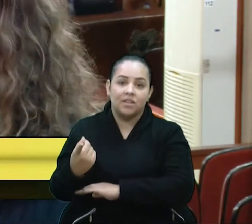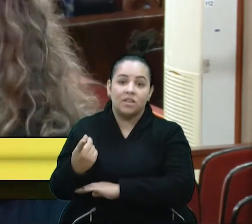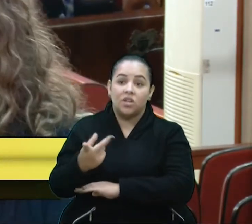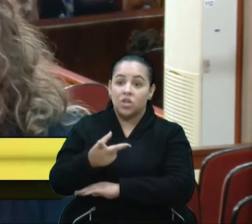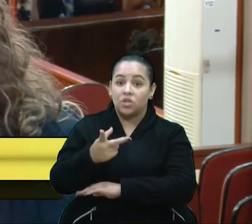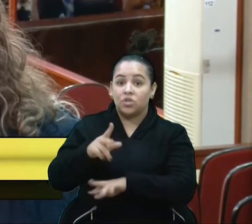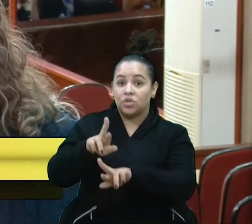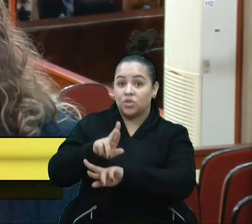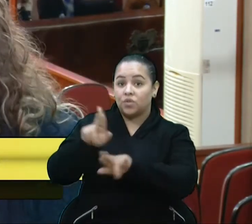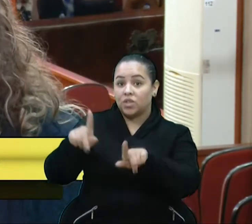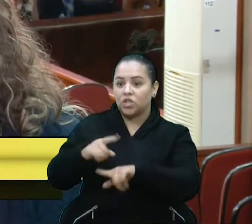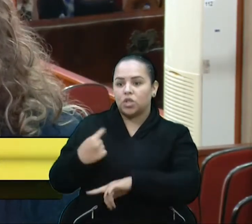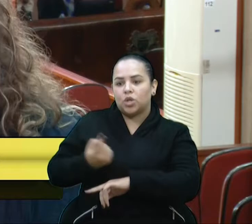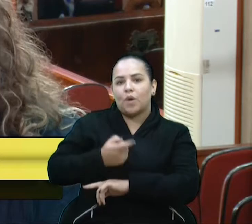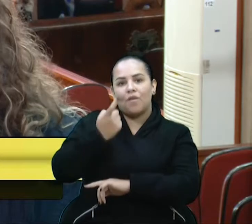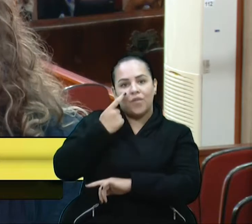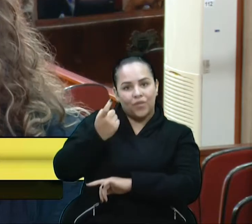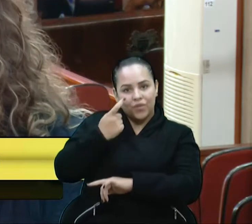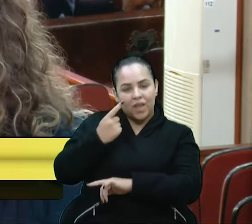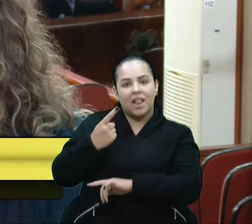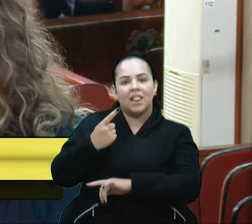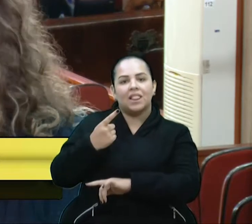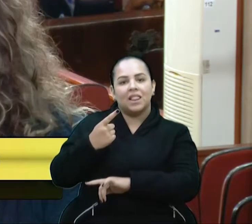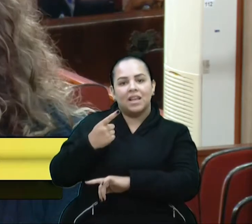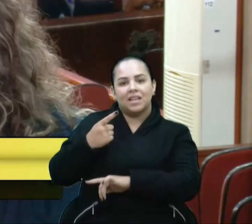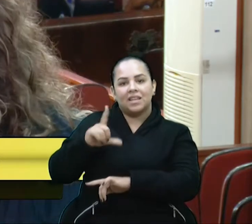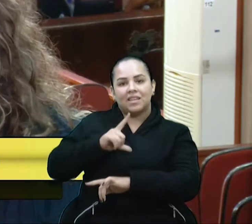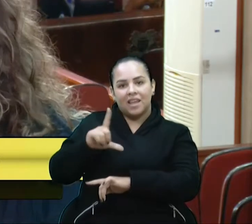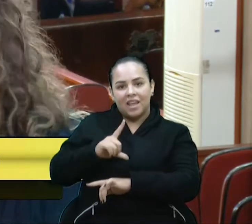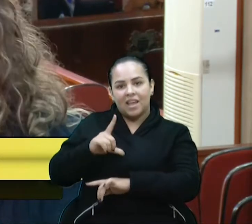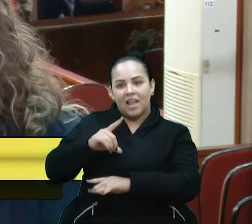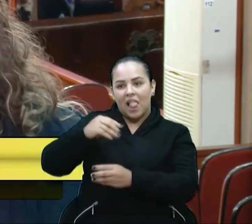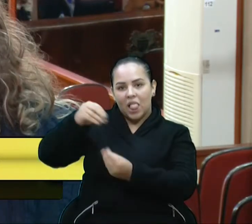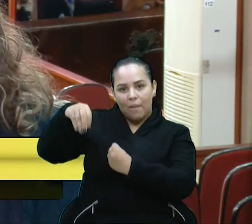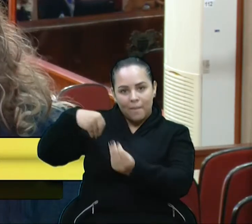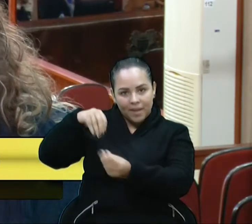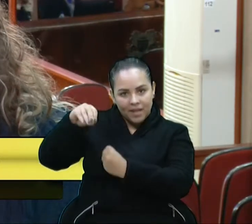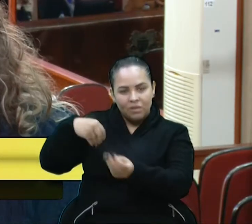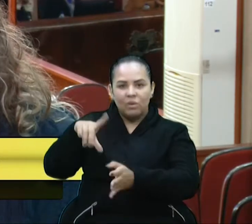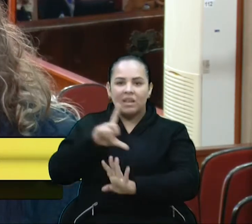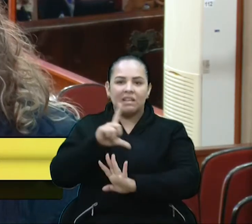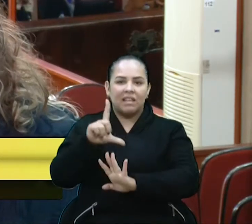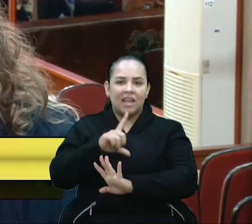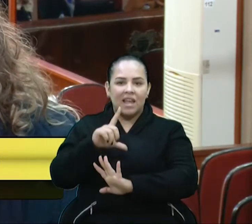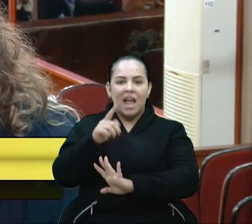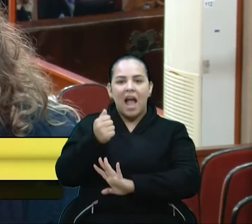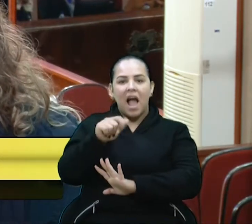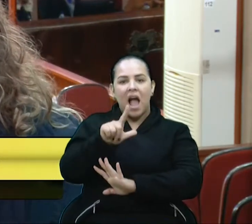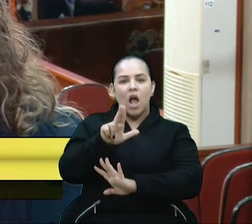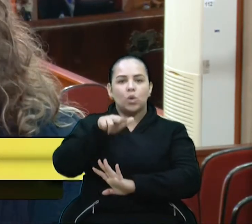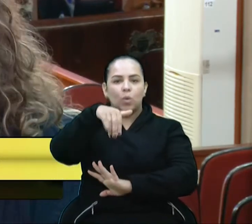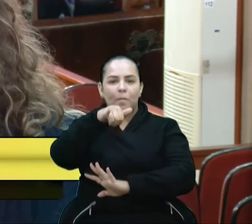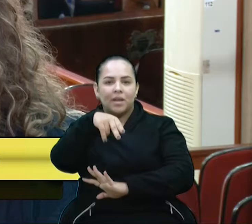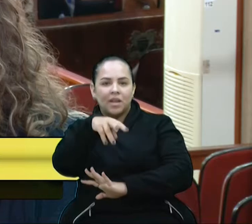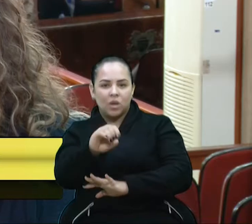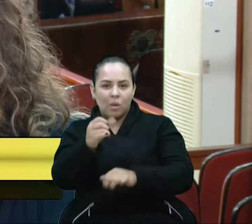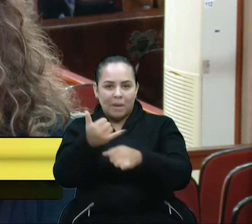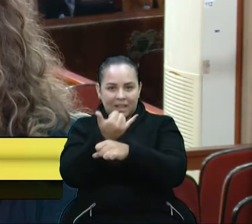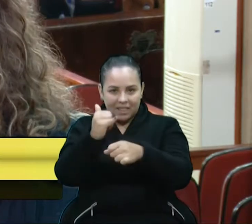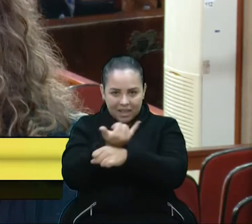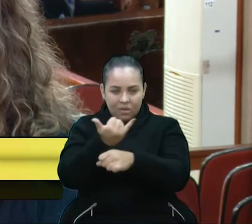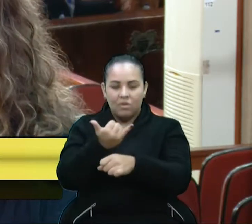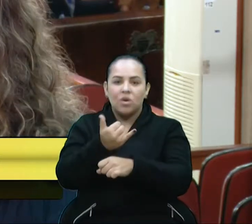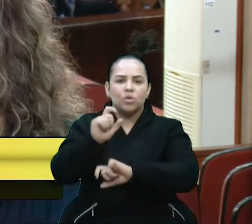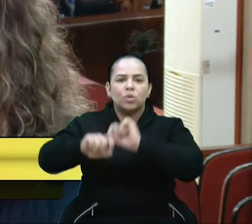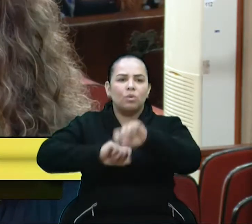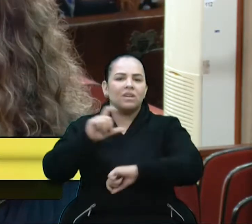vê com relação às latinhas, né, o alumínio, que tem amplo recolhimento, né, e que é de fato reciclado, né?